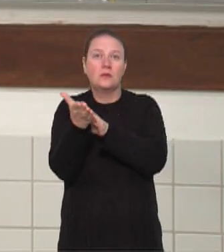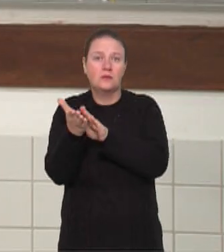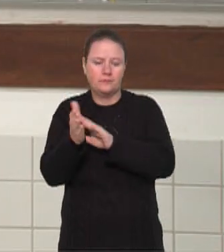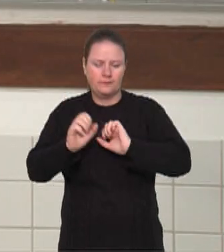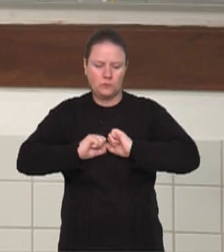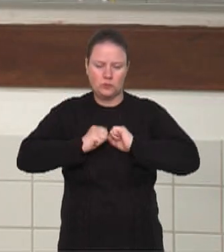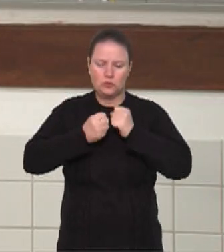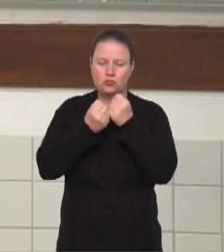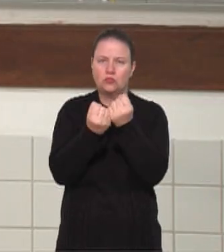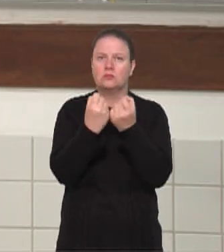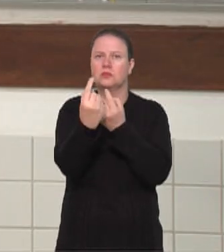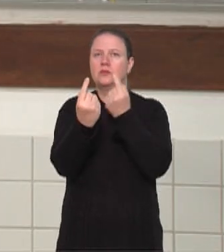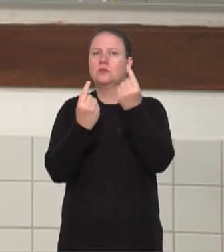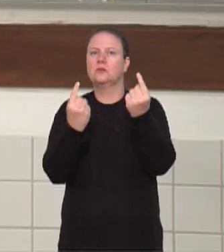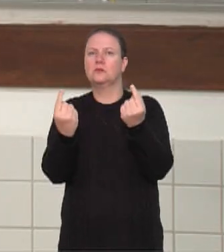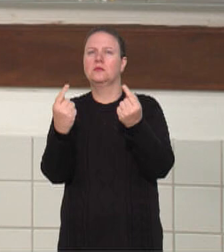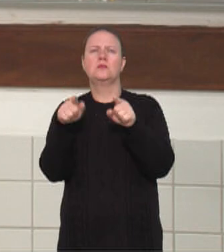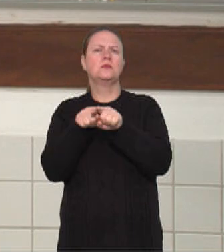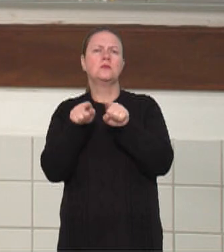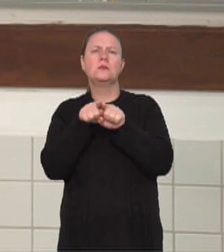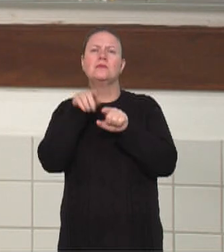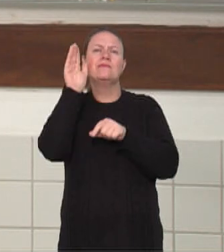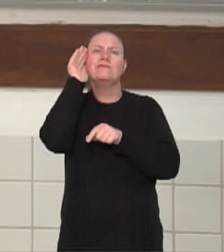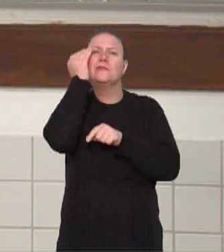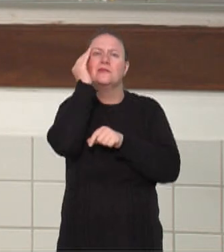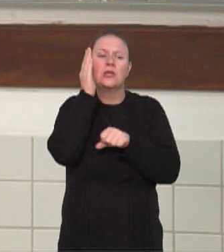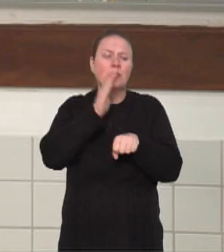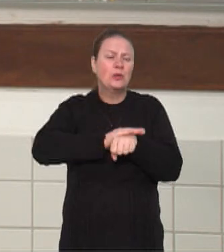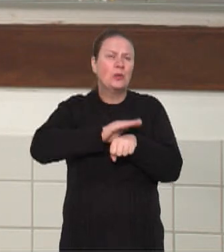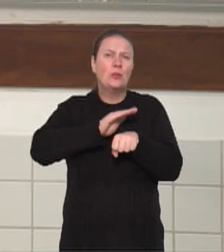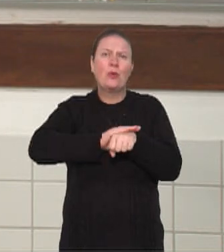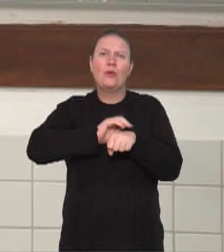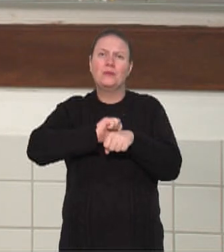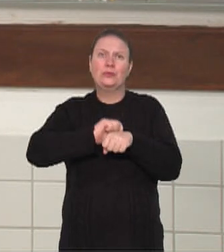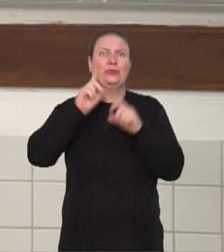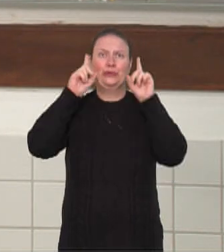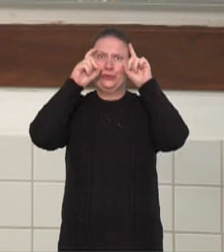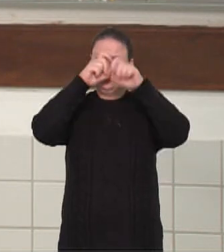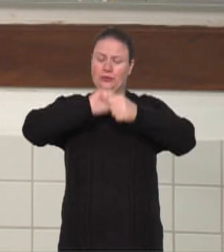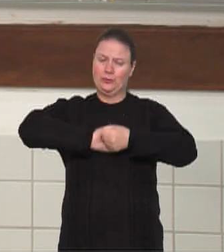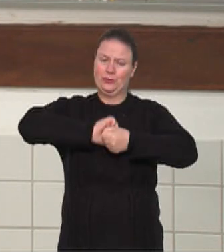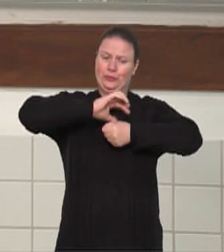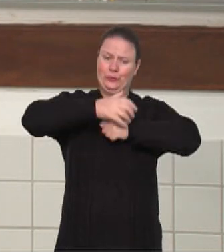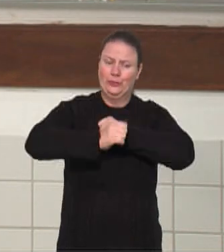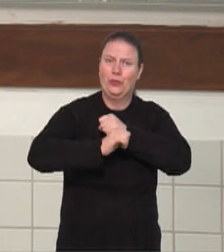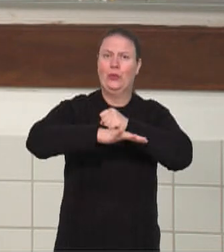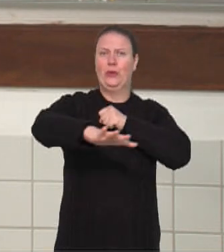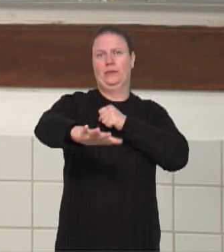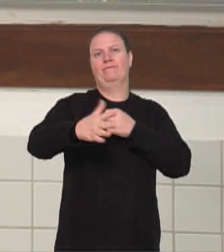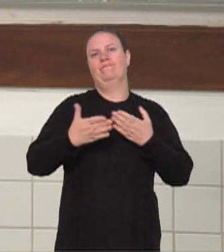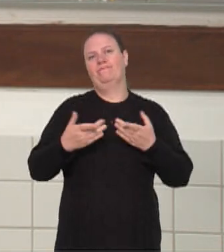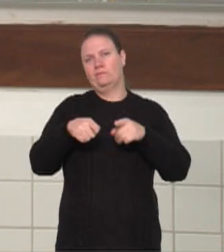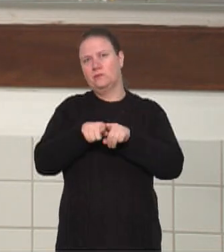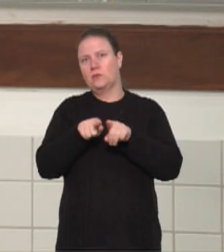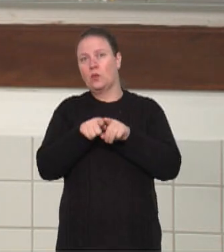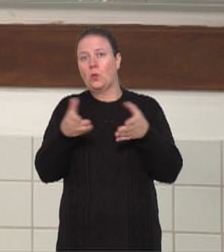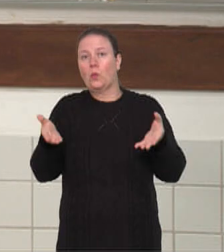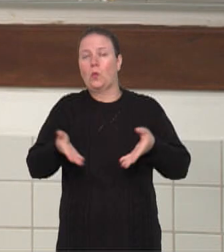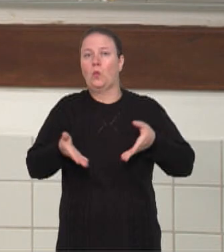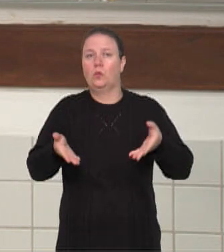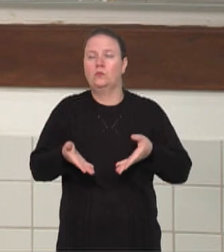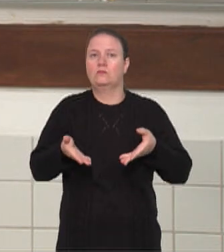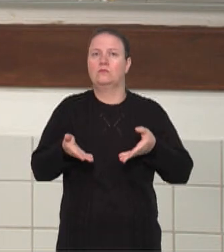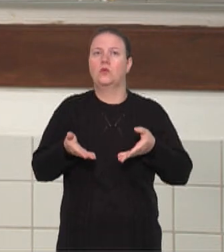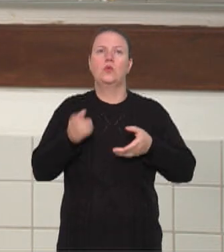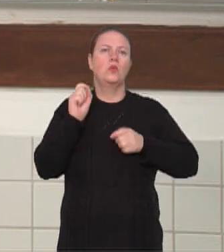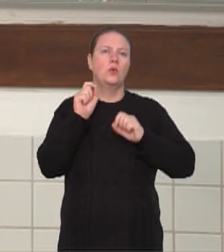dedicação de vocês, né? E pela compreensão aí desse momento de pandemia que estamos vivendo. Hoje a gente vai trabalhar um pouquinho